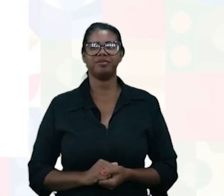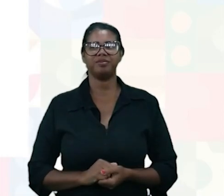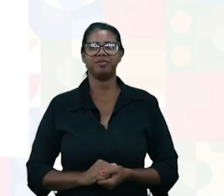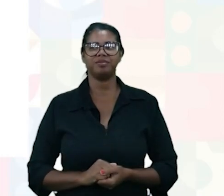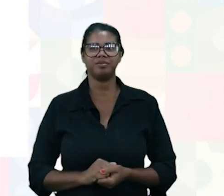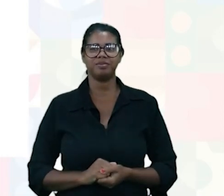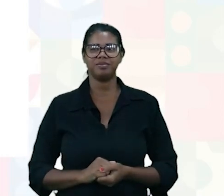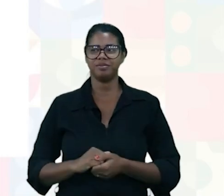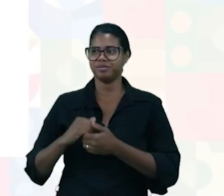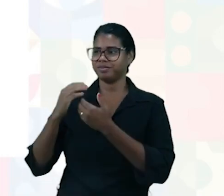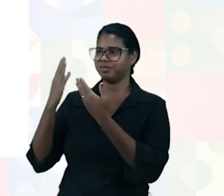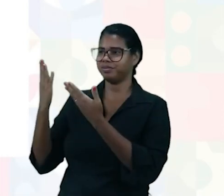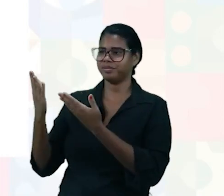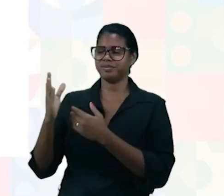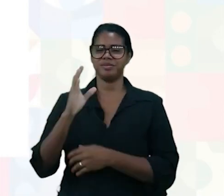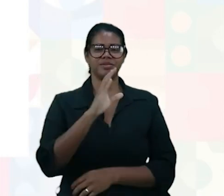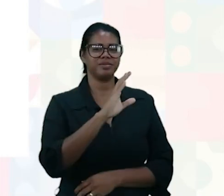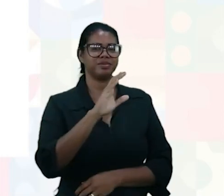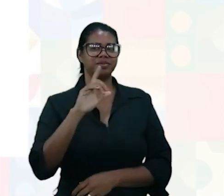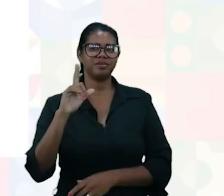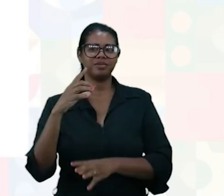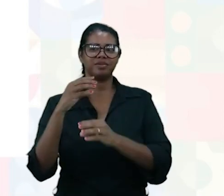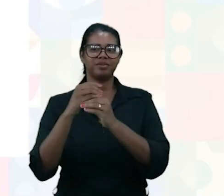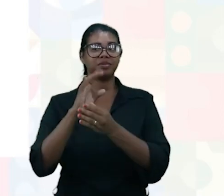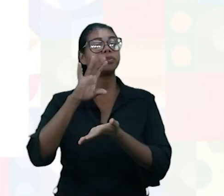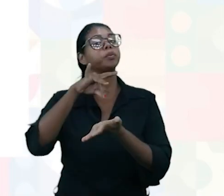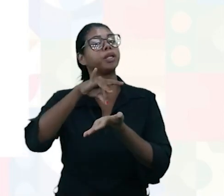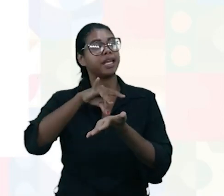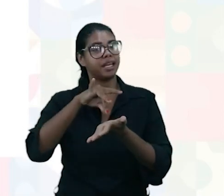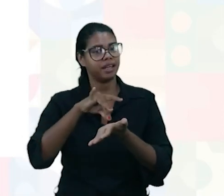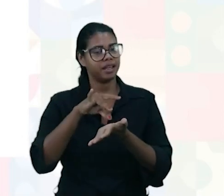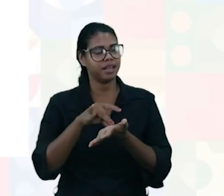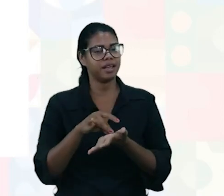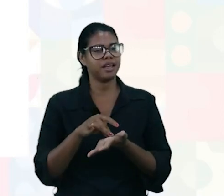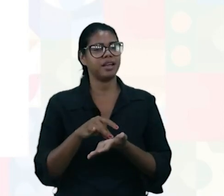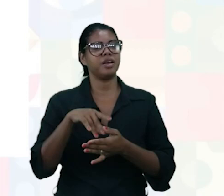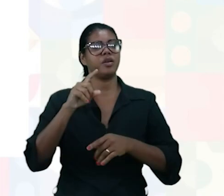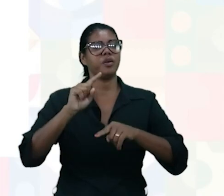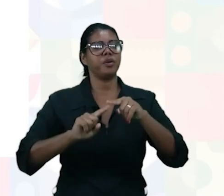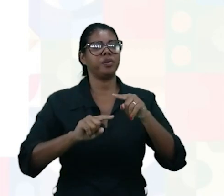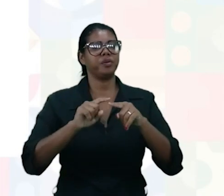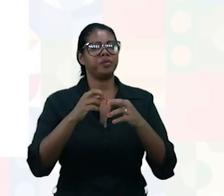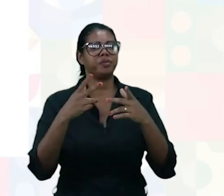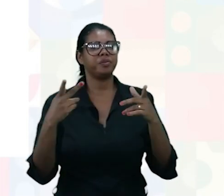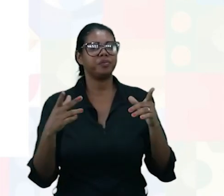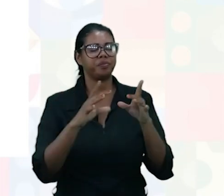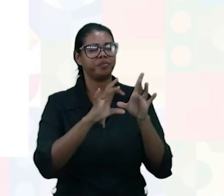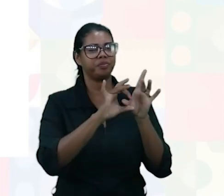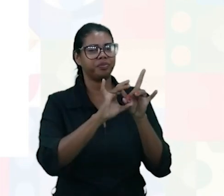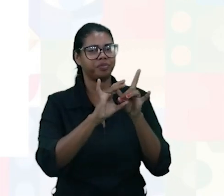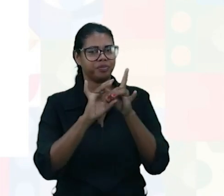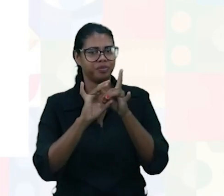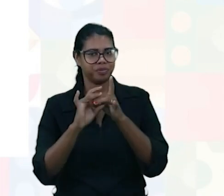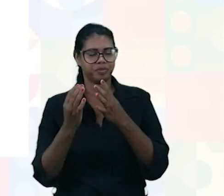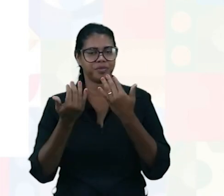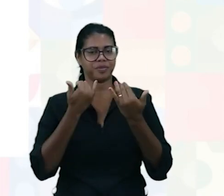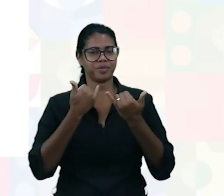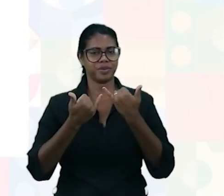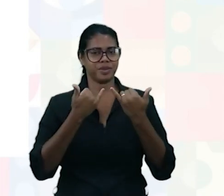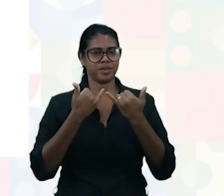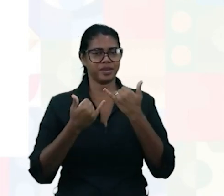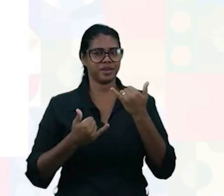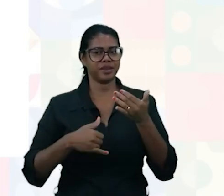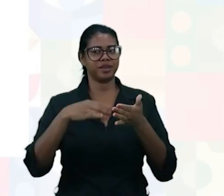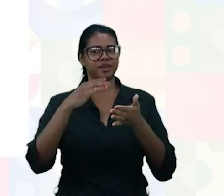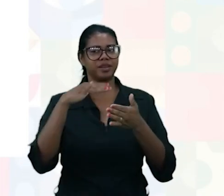Então, o mundo que a gente classifica é um mundo real, um mundo de materiais, de conteúdos, de informação